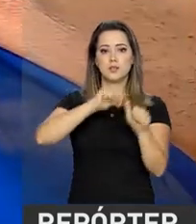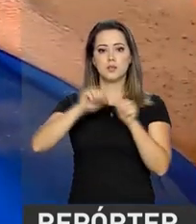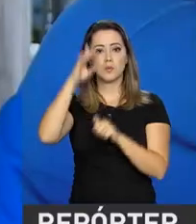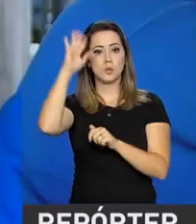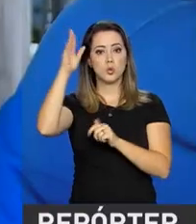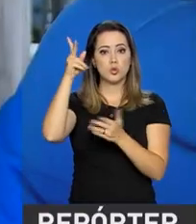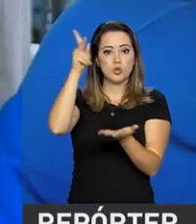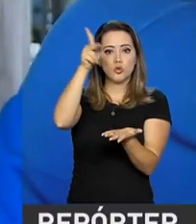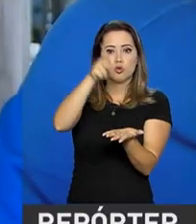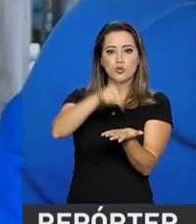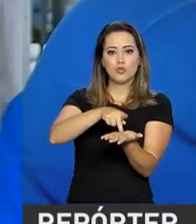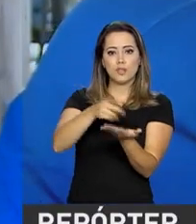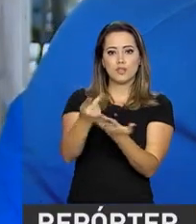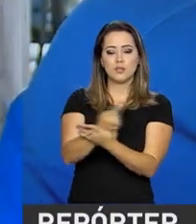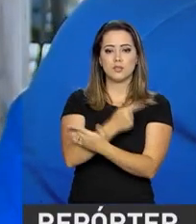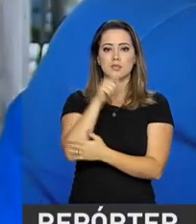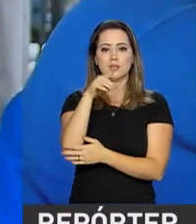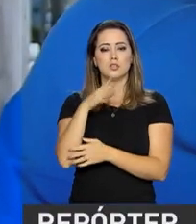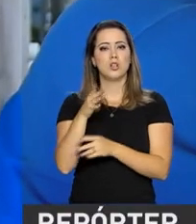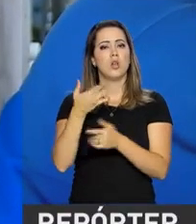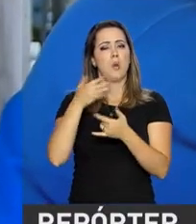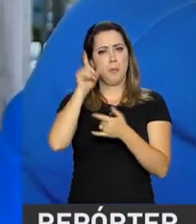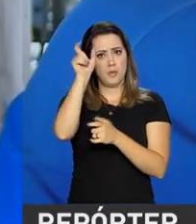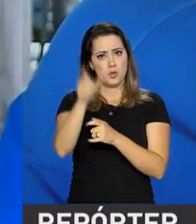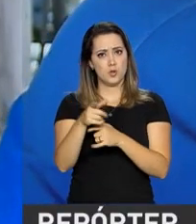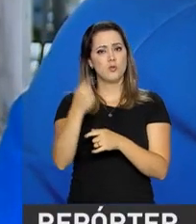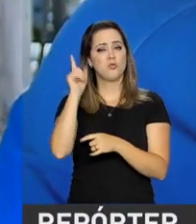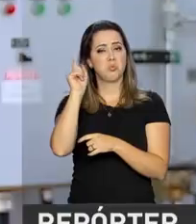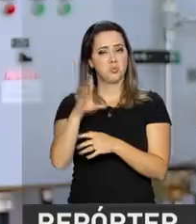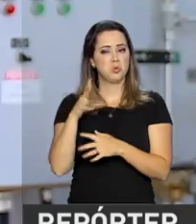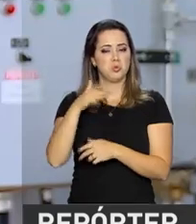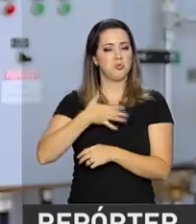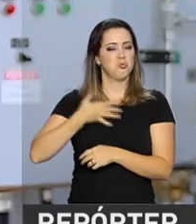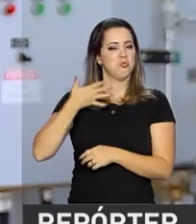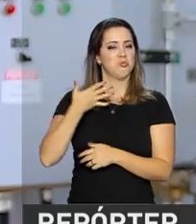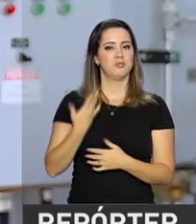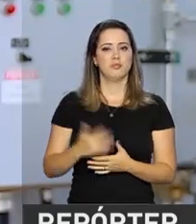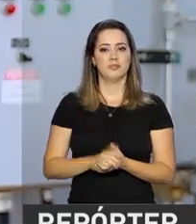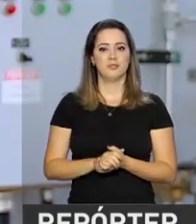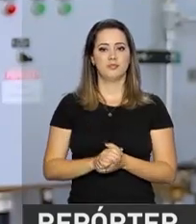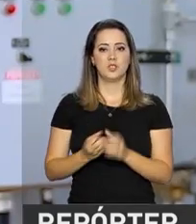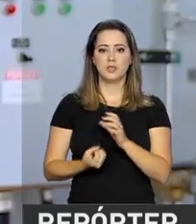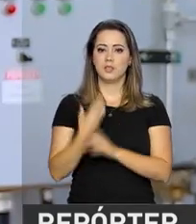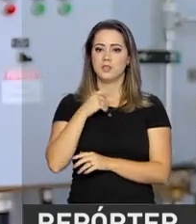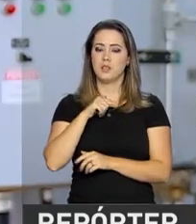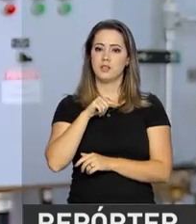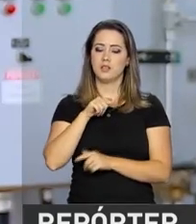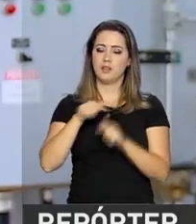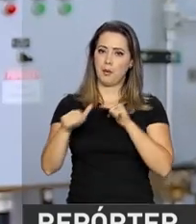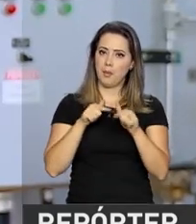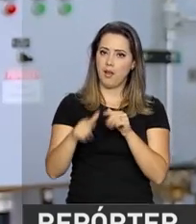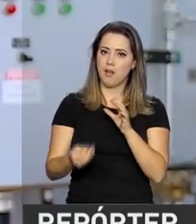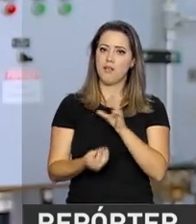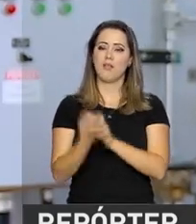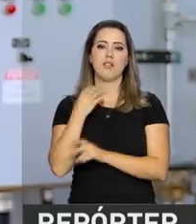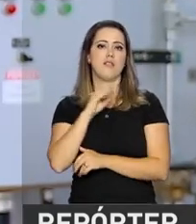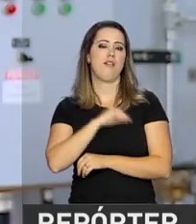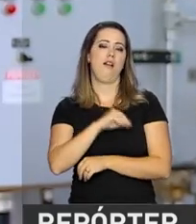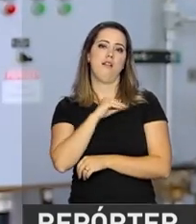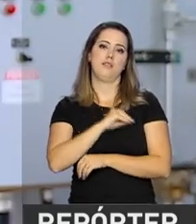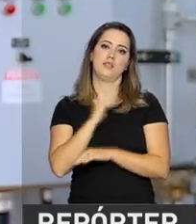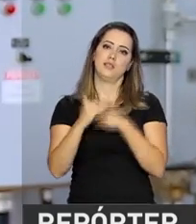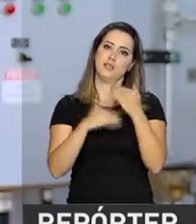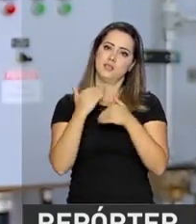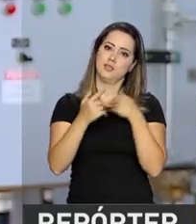realidade deixa o eletricista todo orgulhoso e gera renda e emprego crescimento